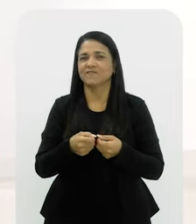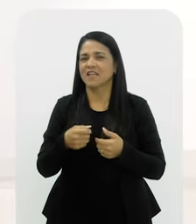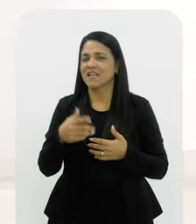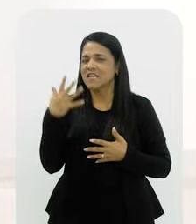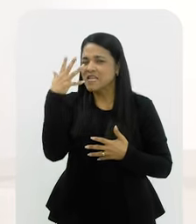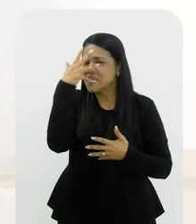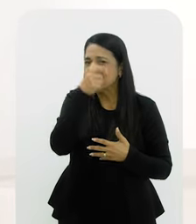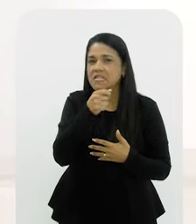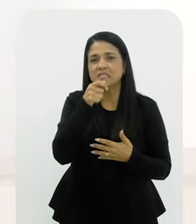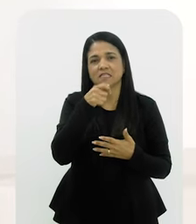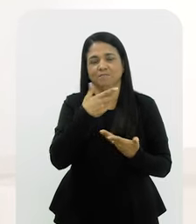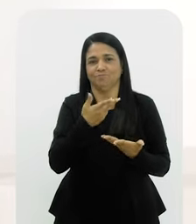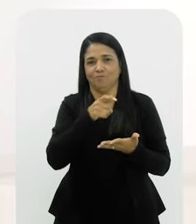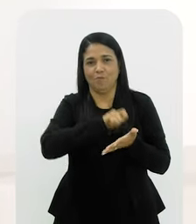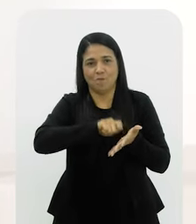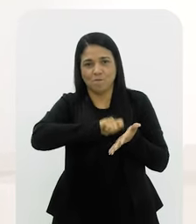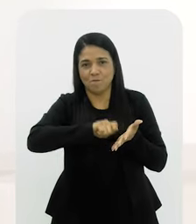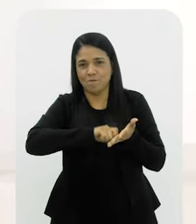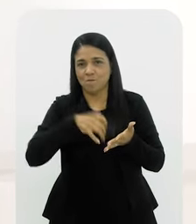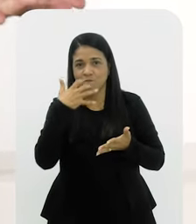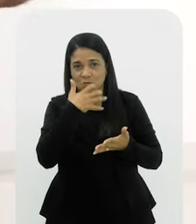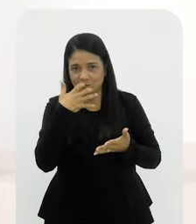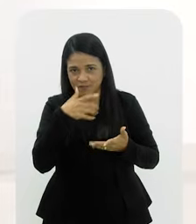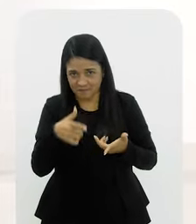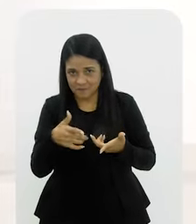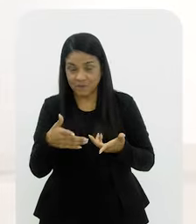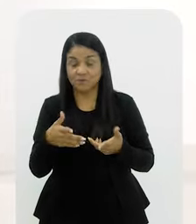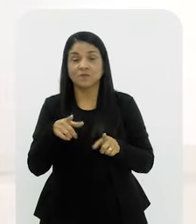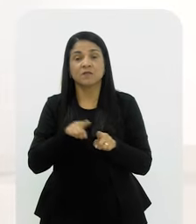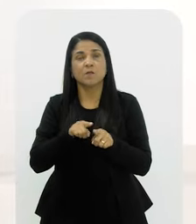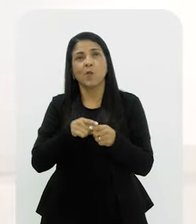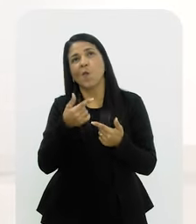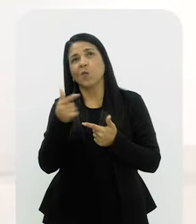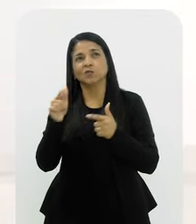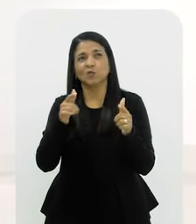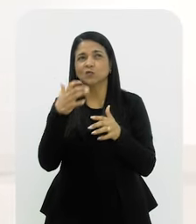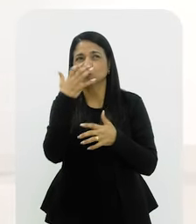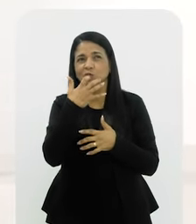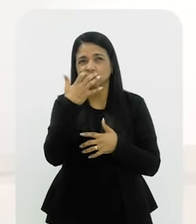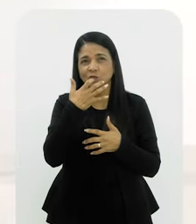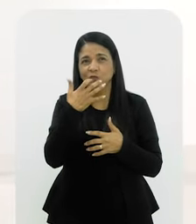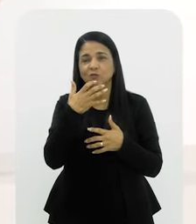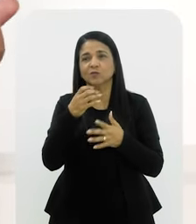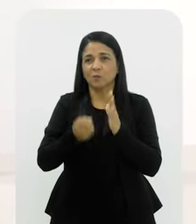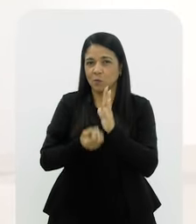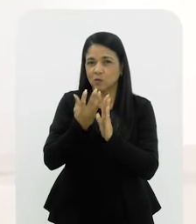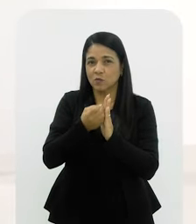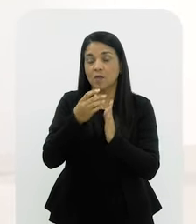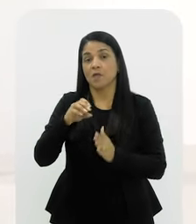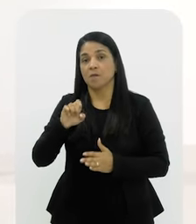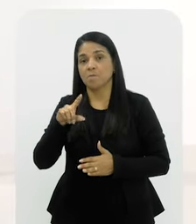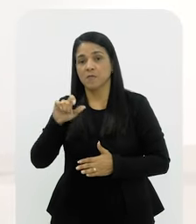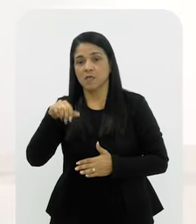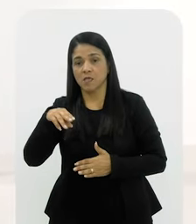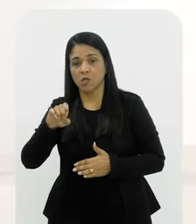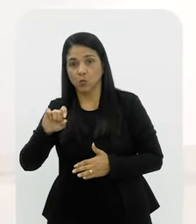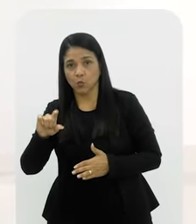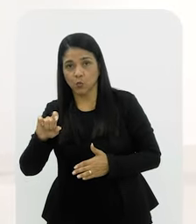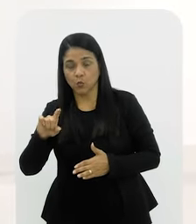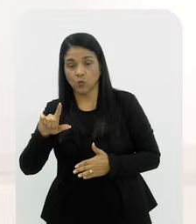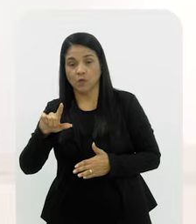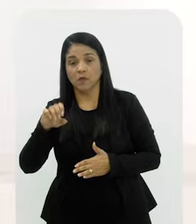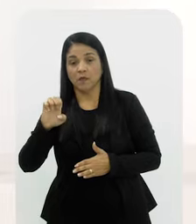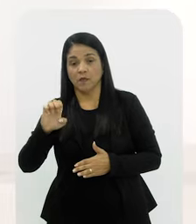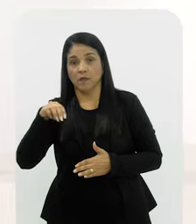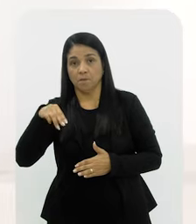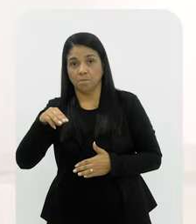né? lindas. Então. Coisas lindas. E outros cantores que eu fiz, eu fiz Emílio Santiago,